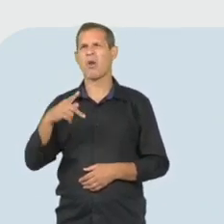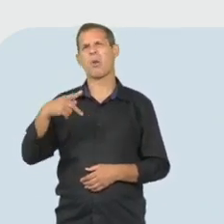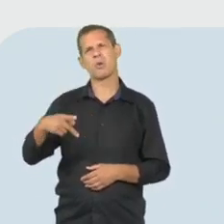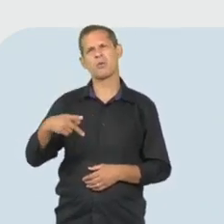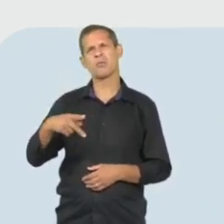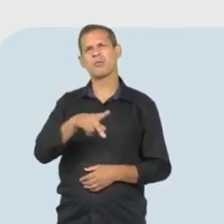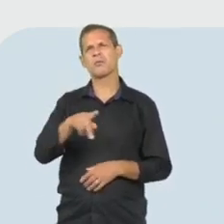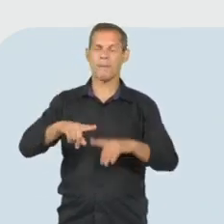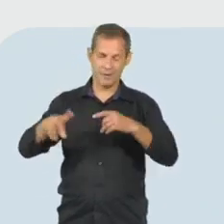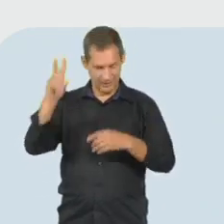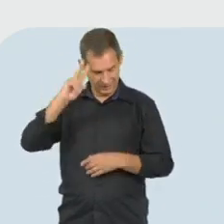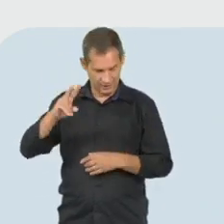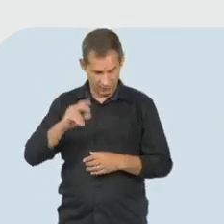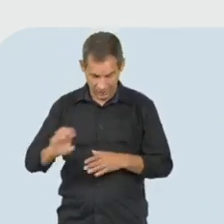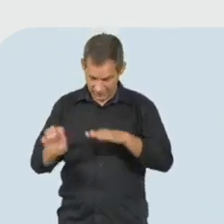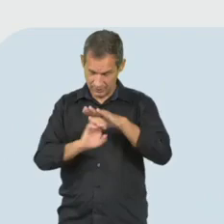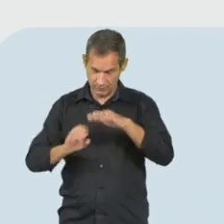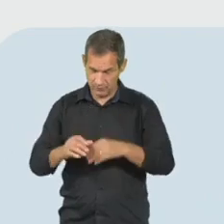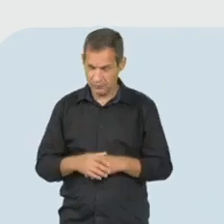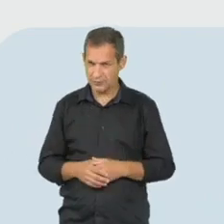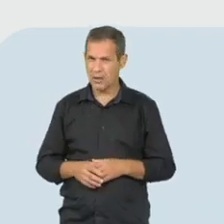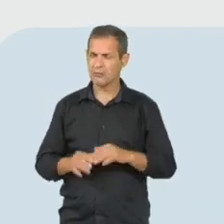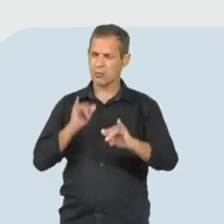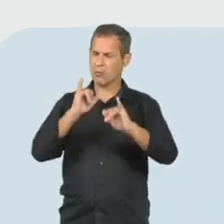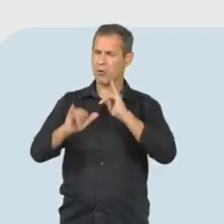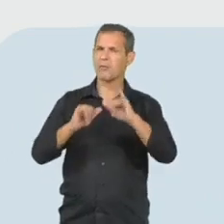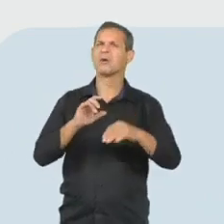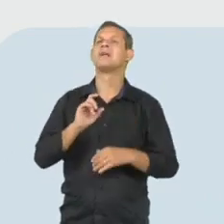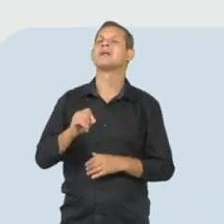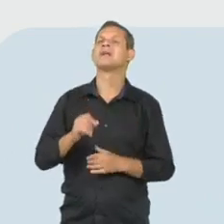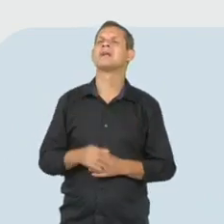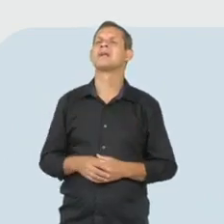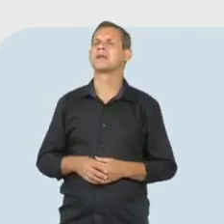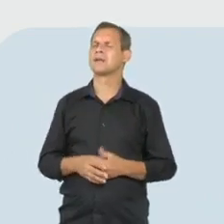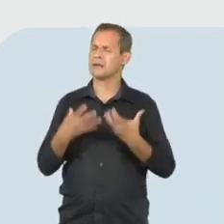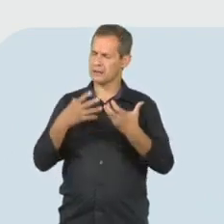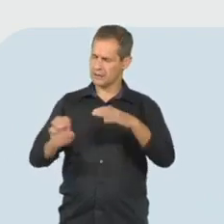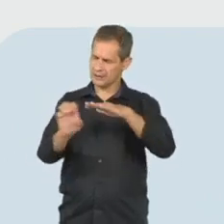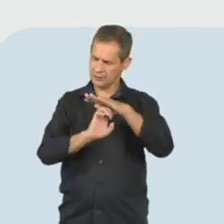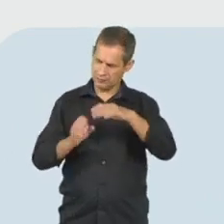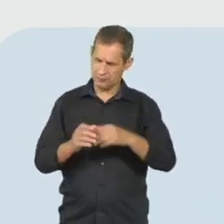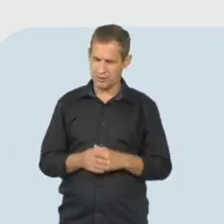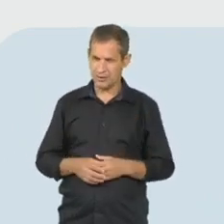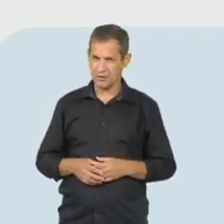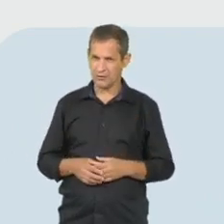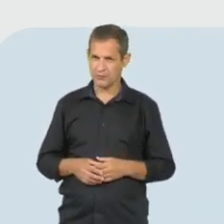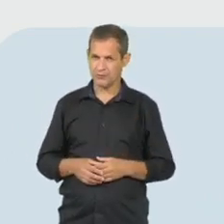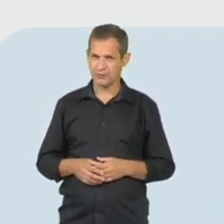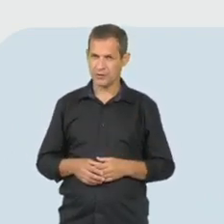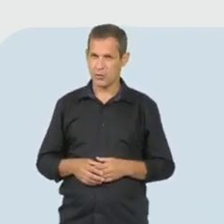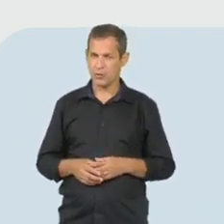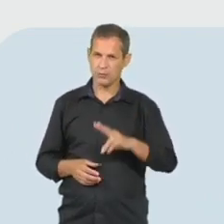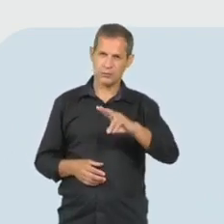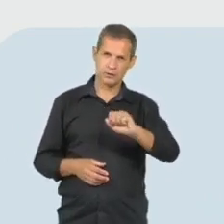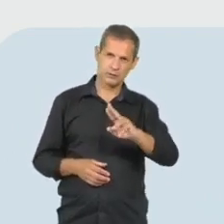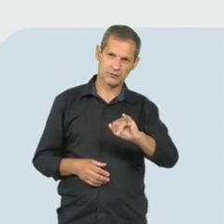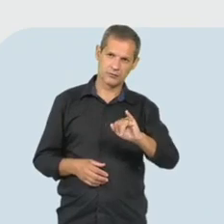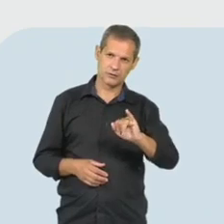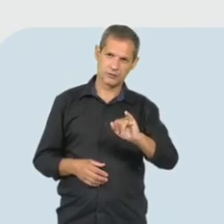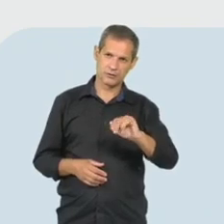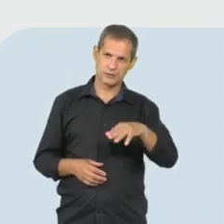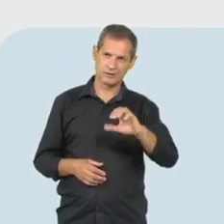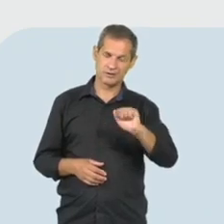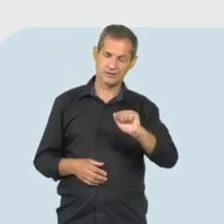P? Lembra que a empresa ela deu a informação de que ela queria uma variância lá que